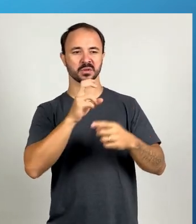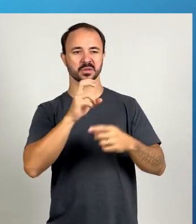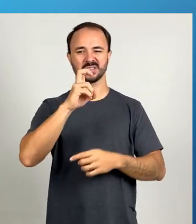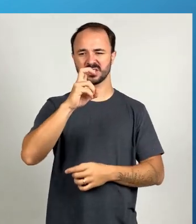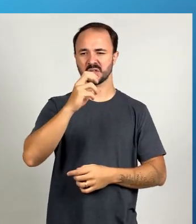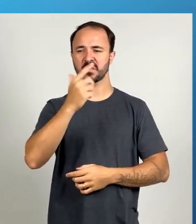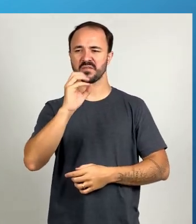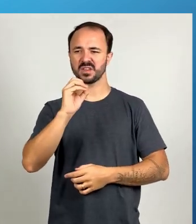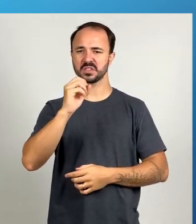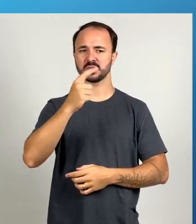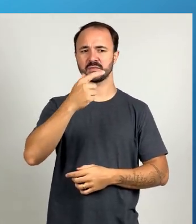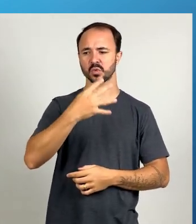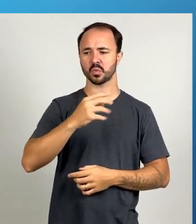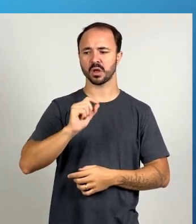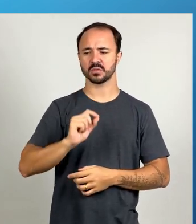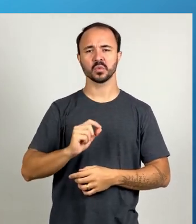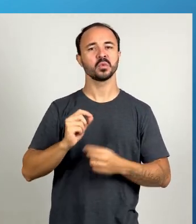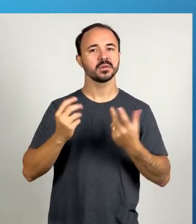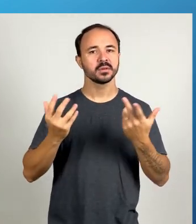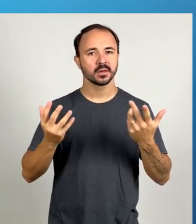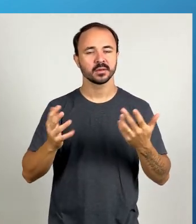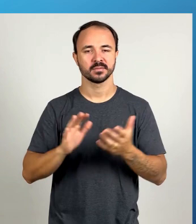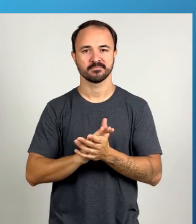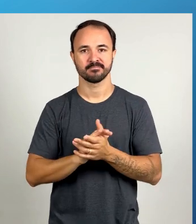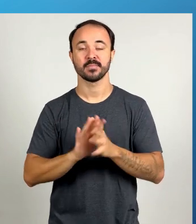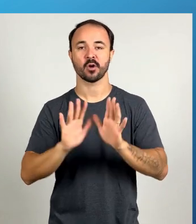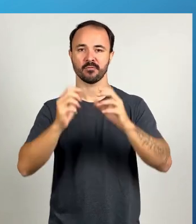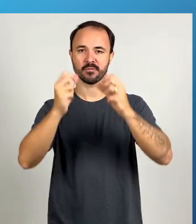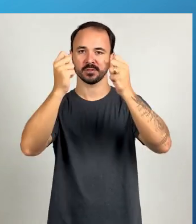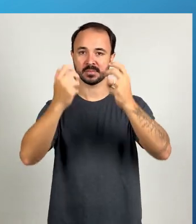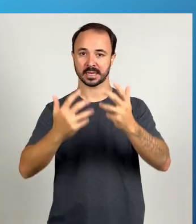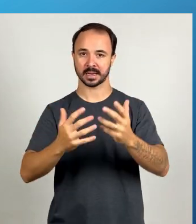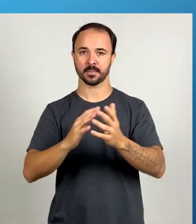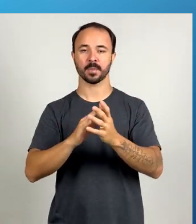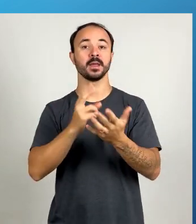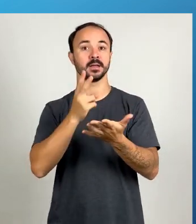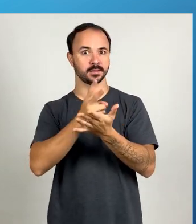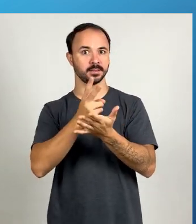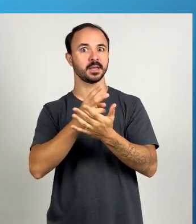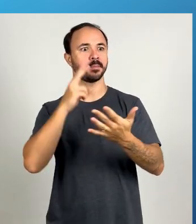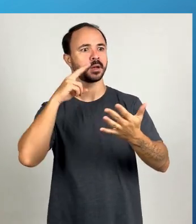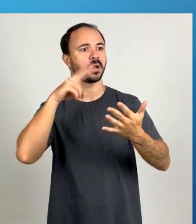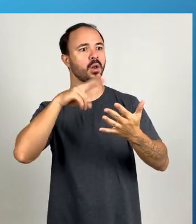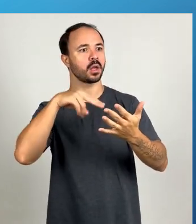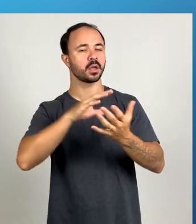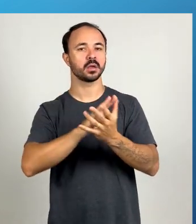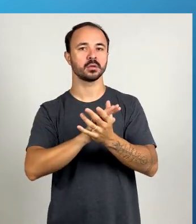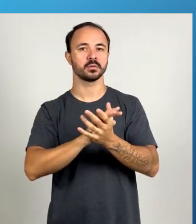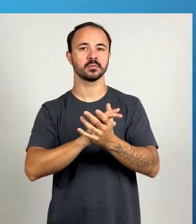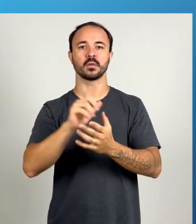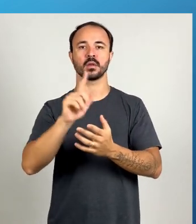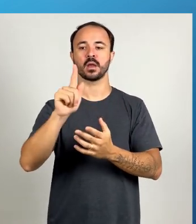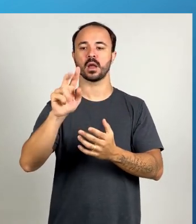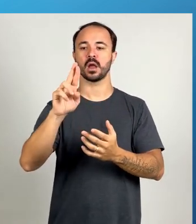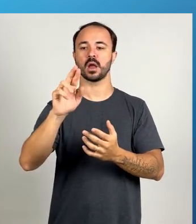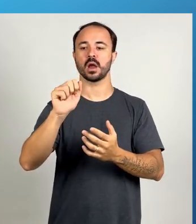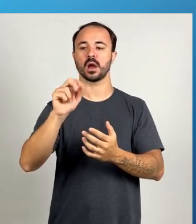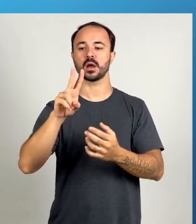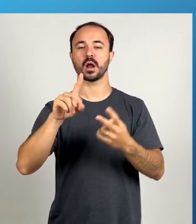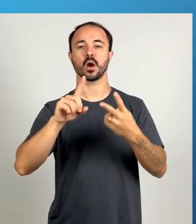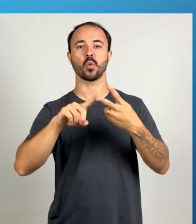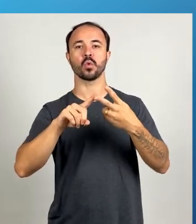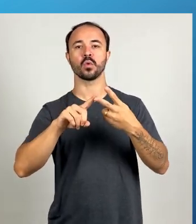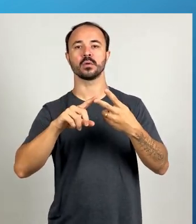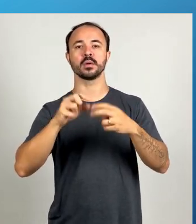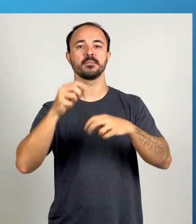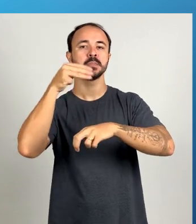5, 20, 24, 3, o que é isso? Vamos lá. Você vai ler sempre assim, ó. Começa sempre por grau, depois por